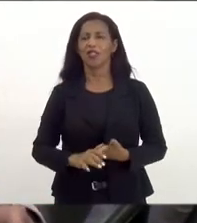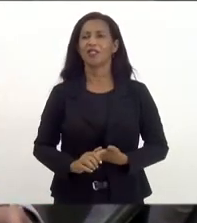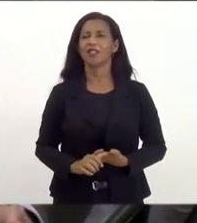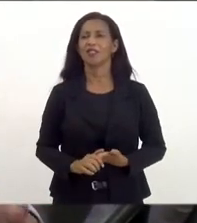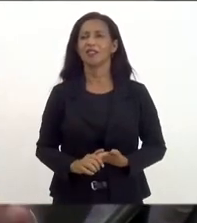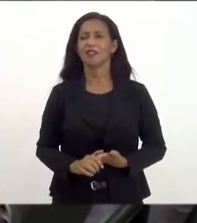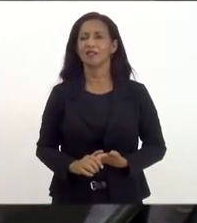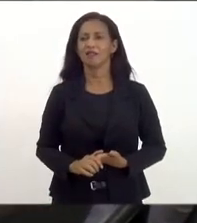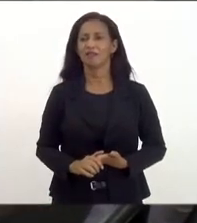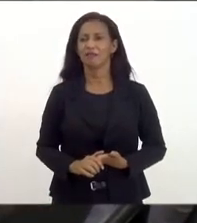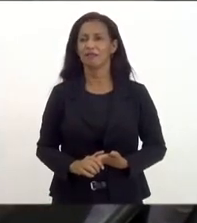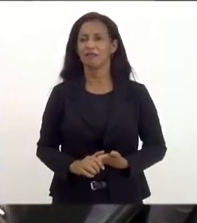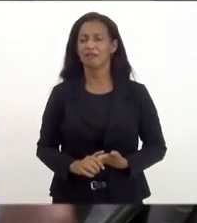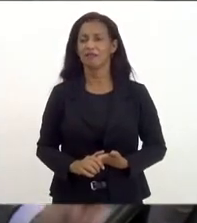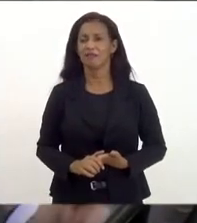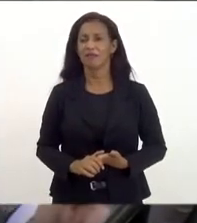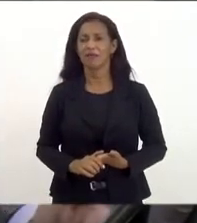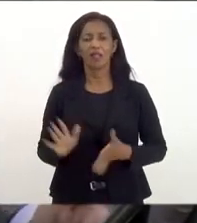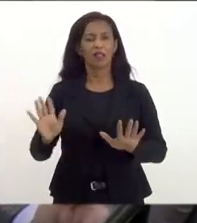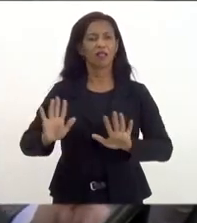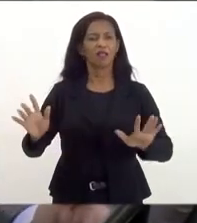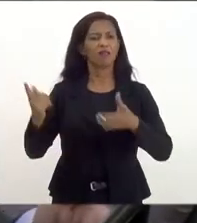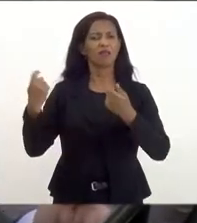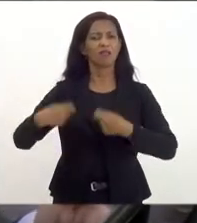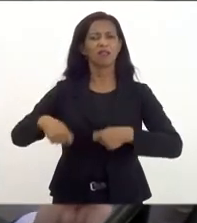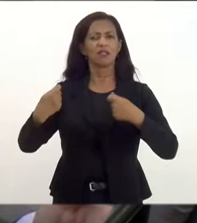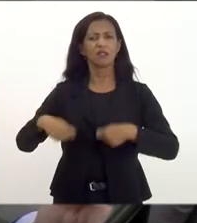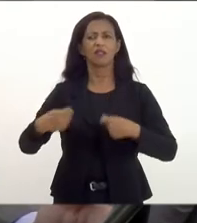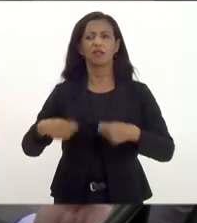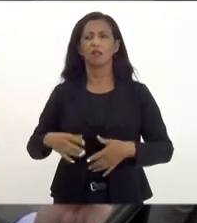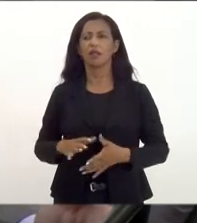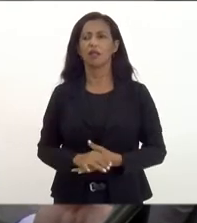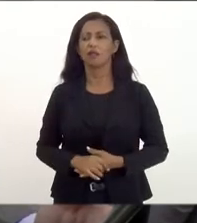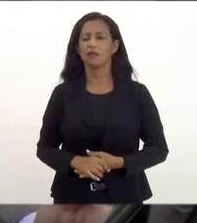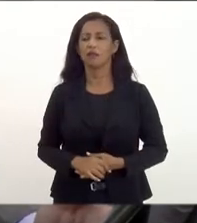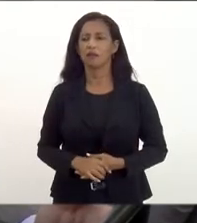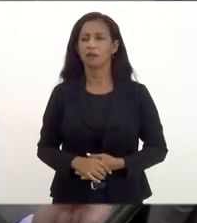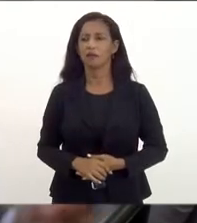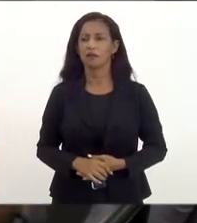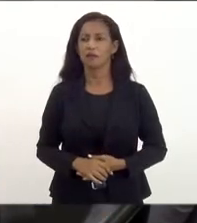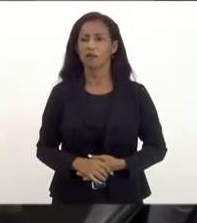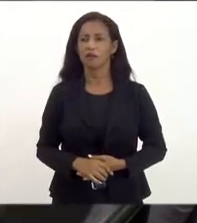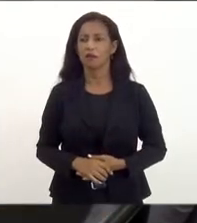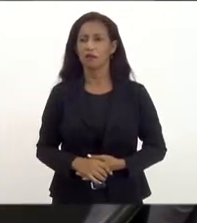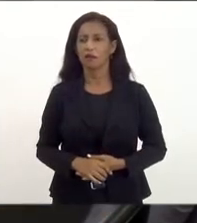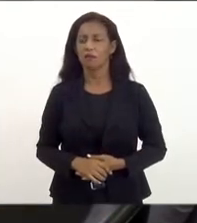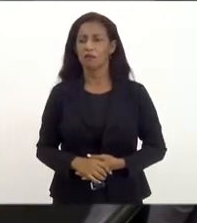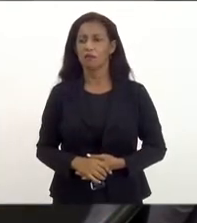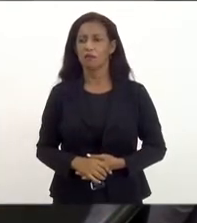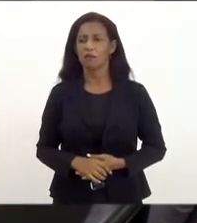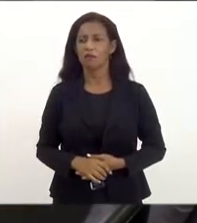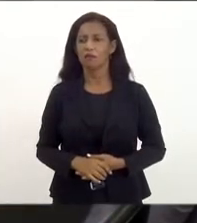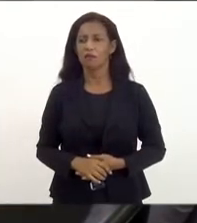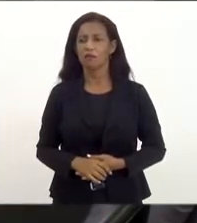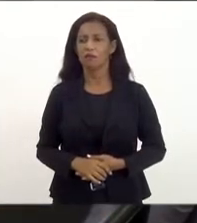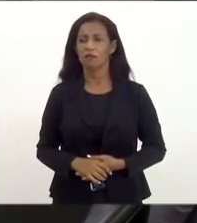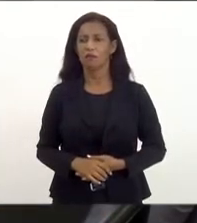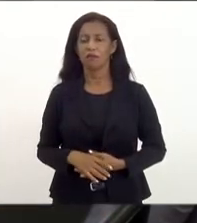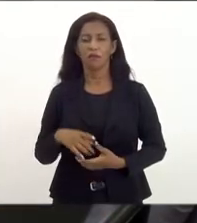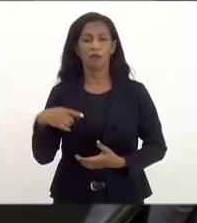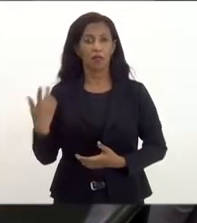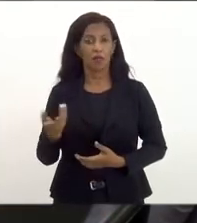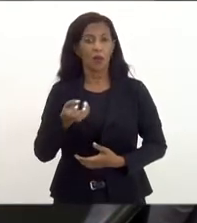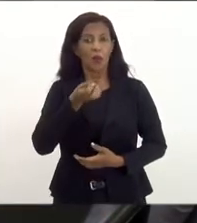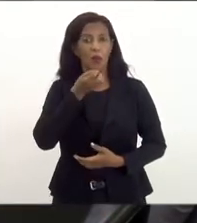e não necessariamente a gente tem resposta para tudo tá e nós temos